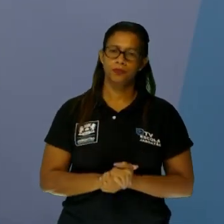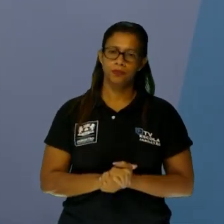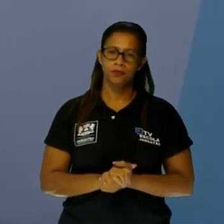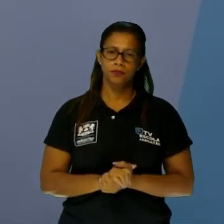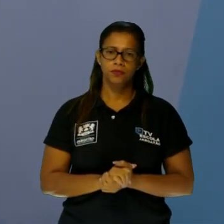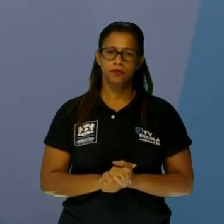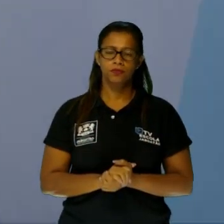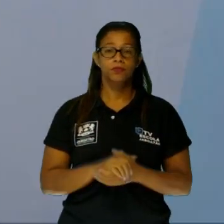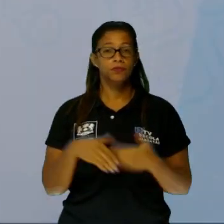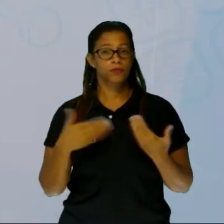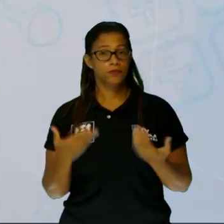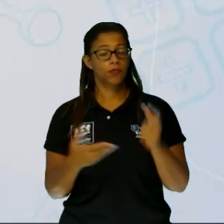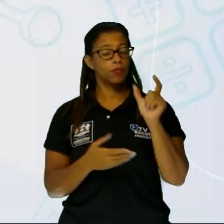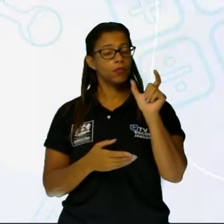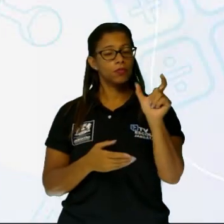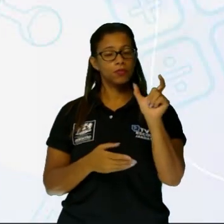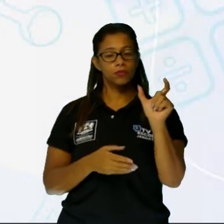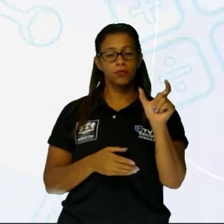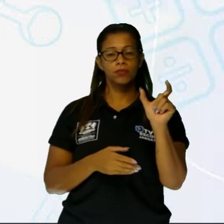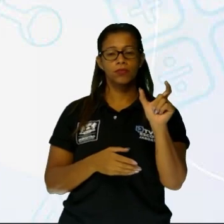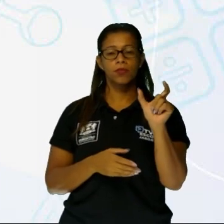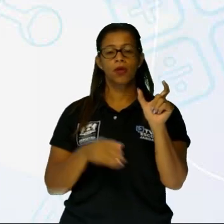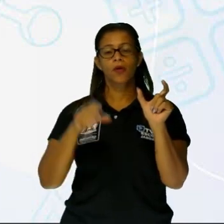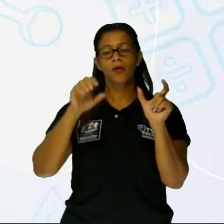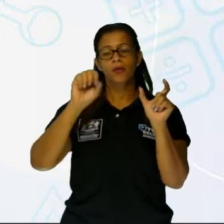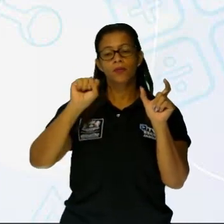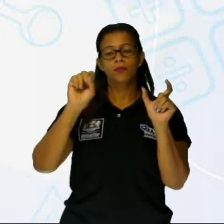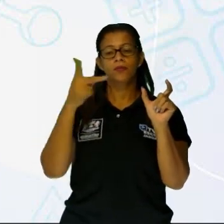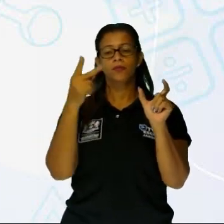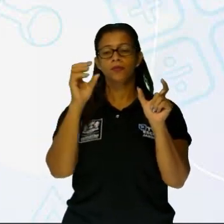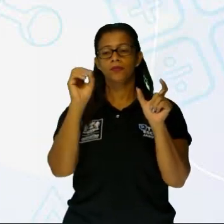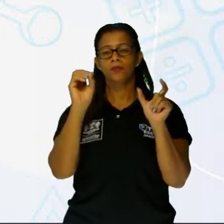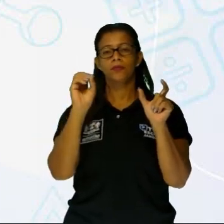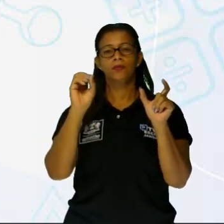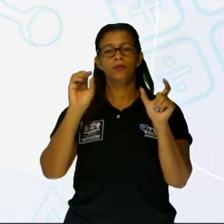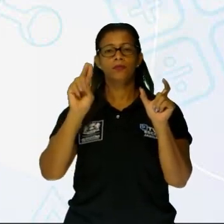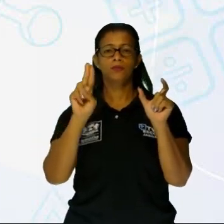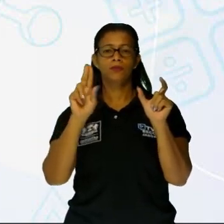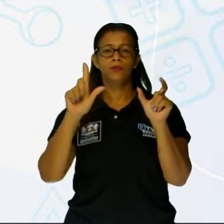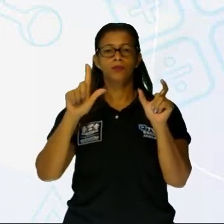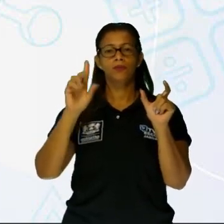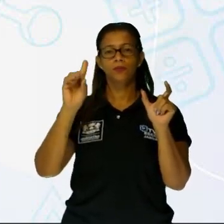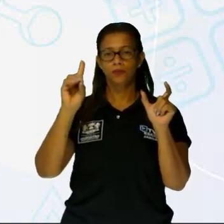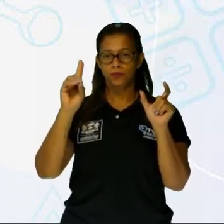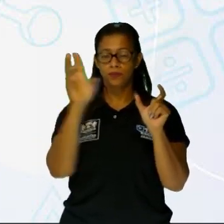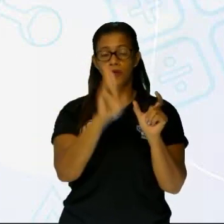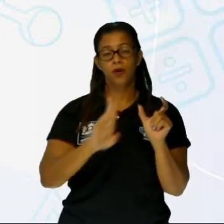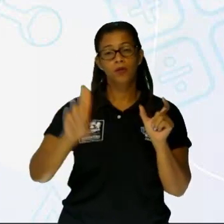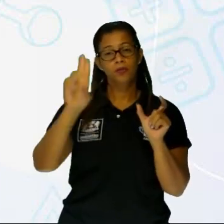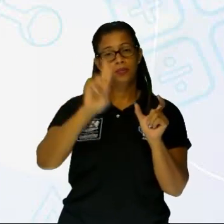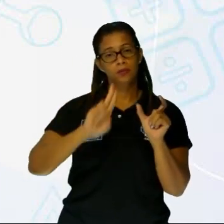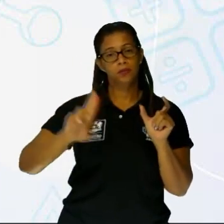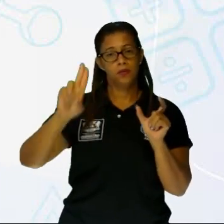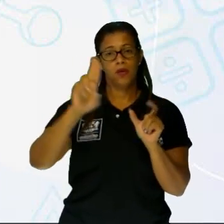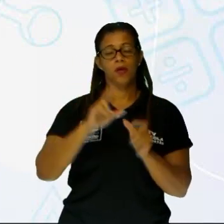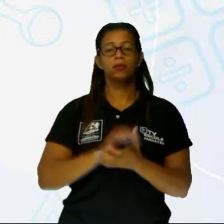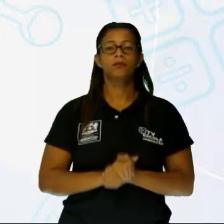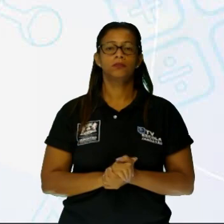Então, should, como vocês podem ver aí na tela, ele é usado, né, para falar